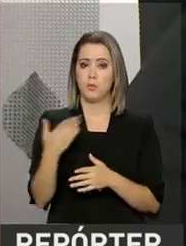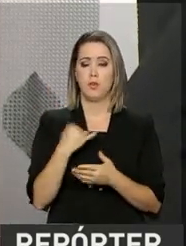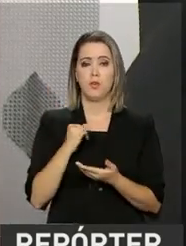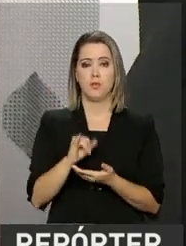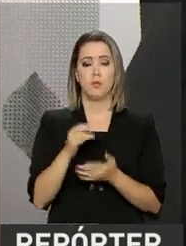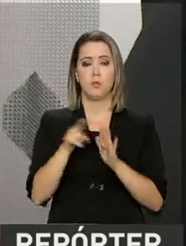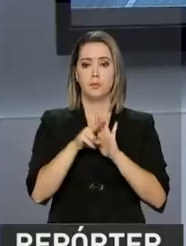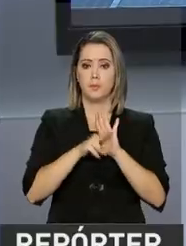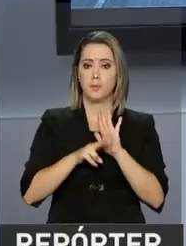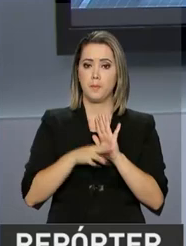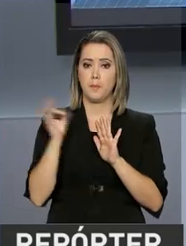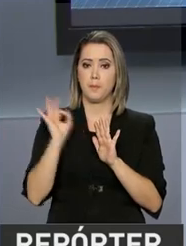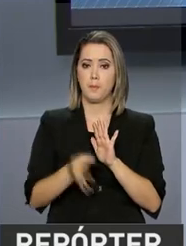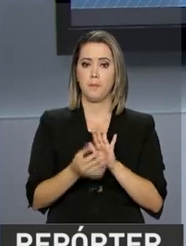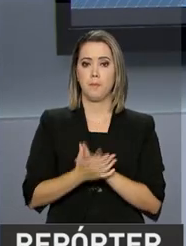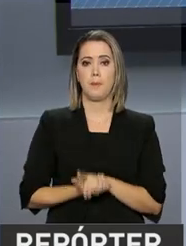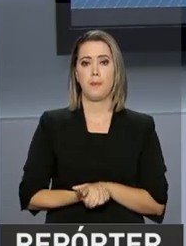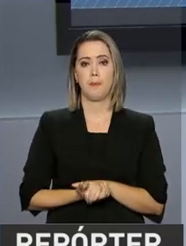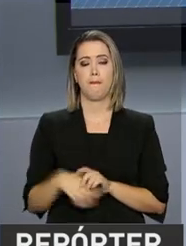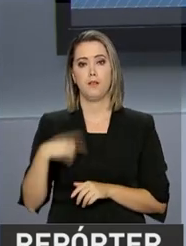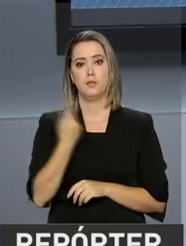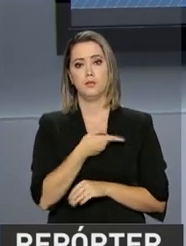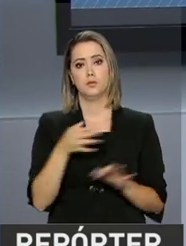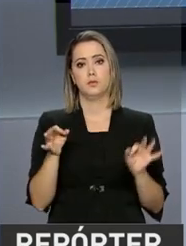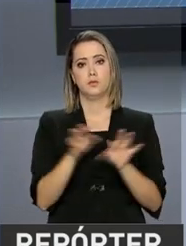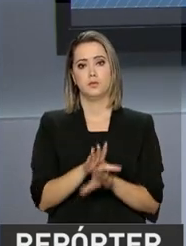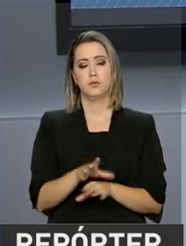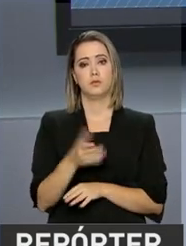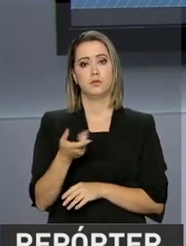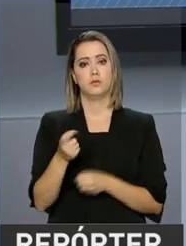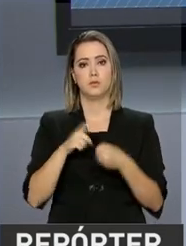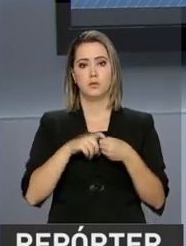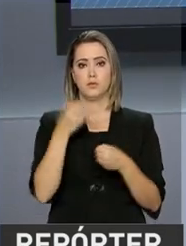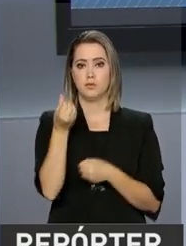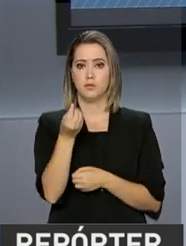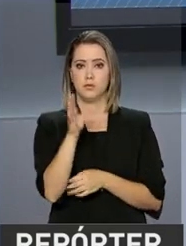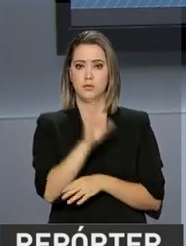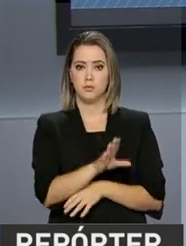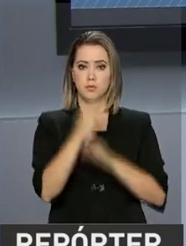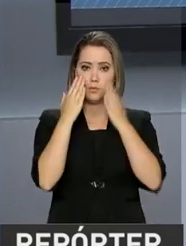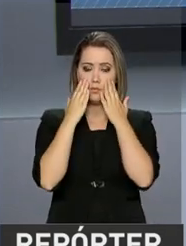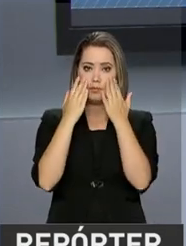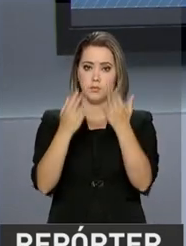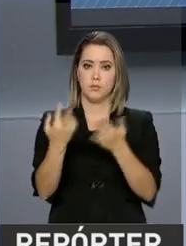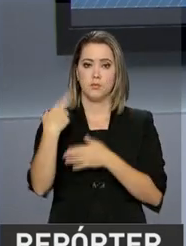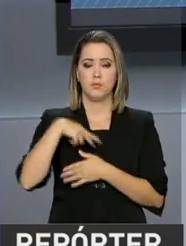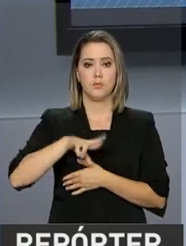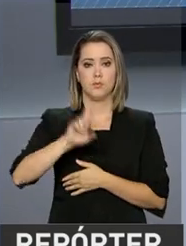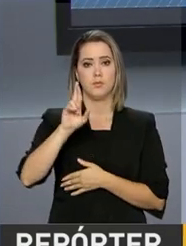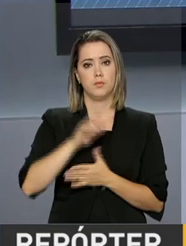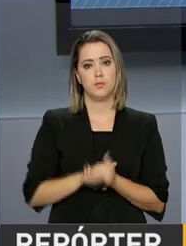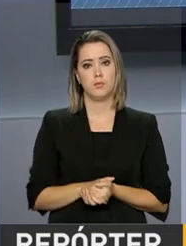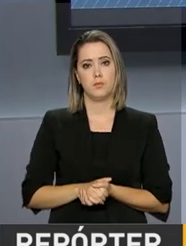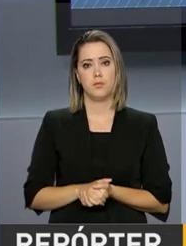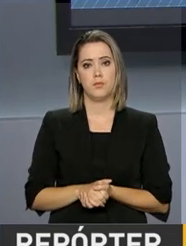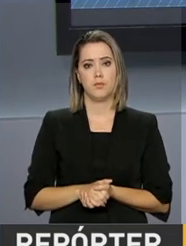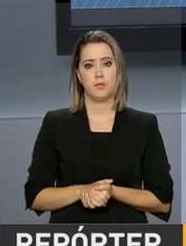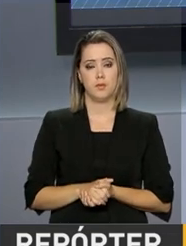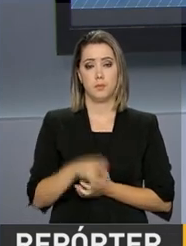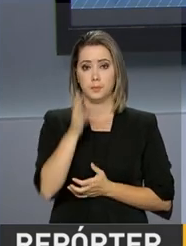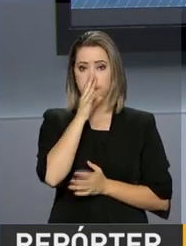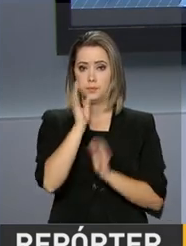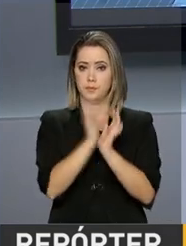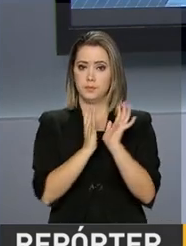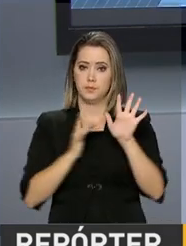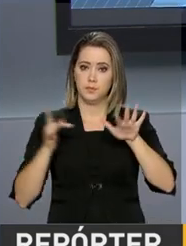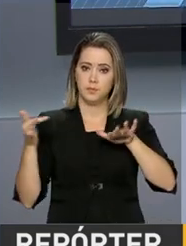um protocolo nós ficamos por aqui e voltamos às 6 da tarde na próxima edição do repórter NBR você